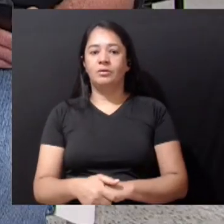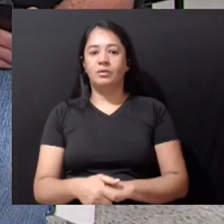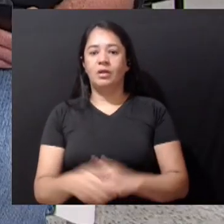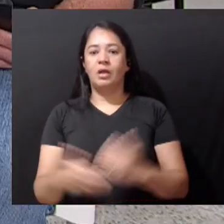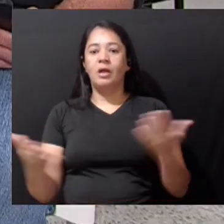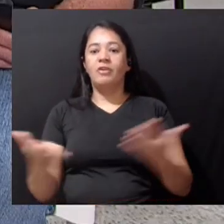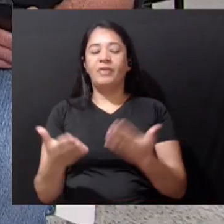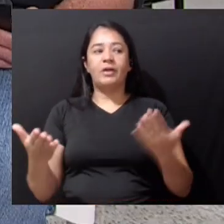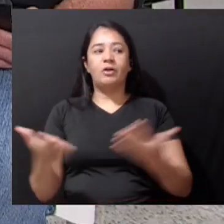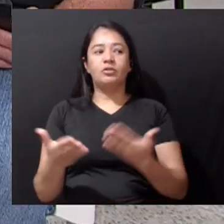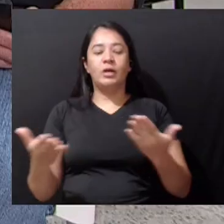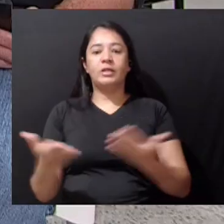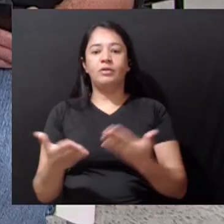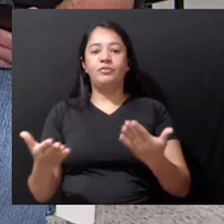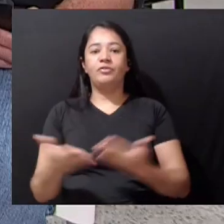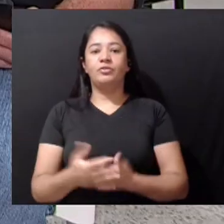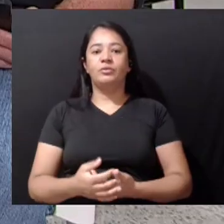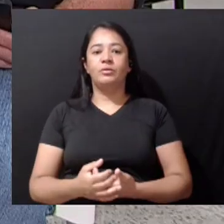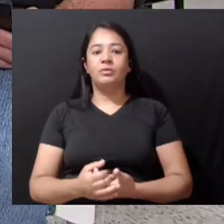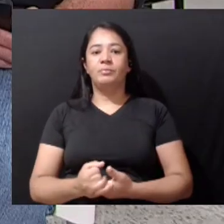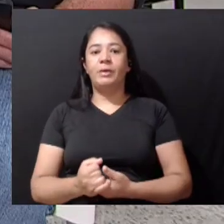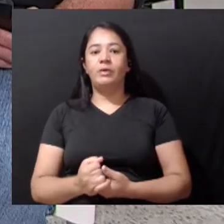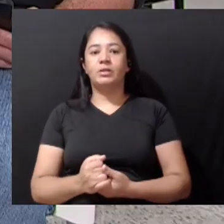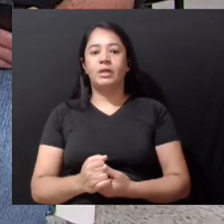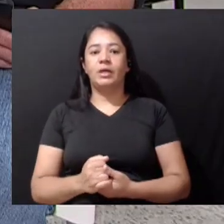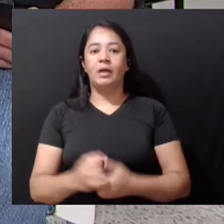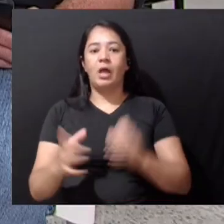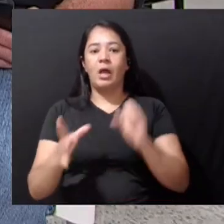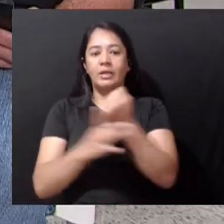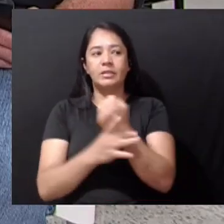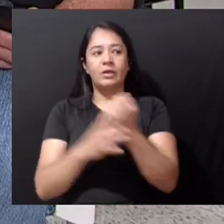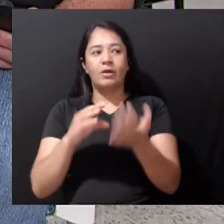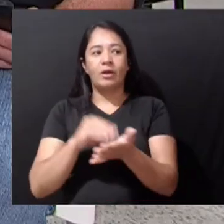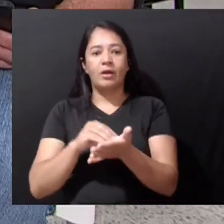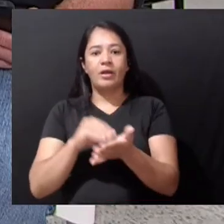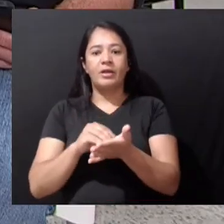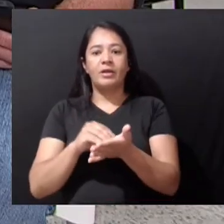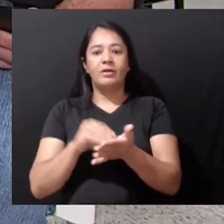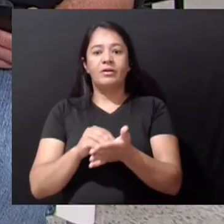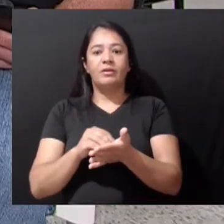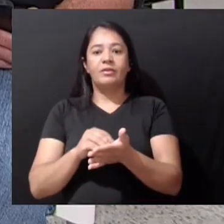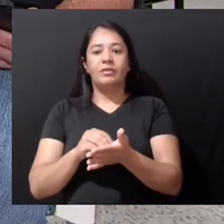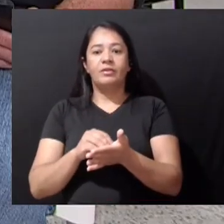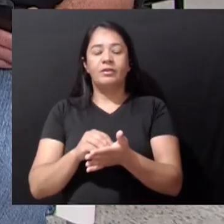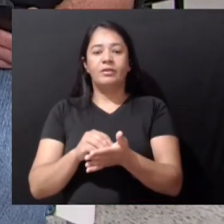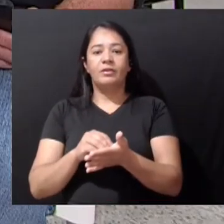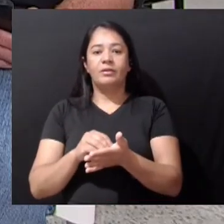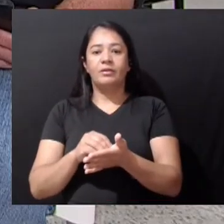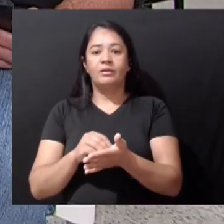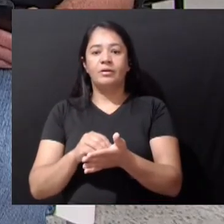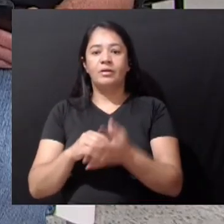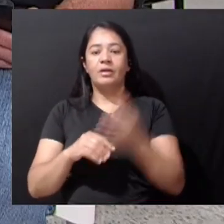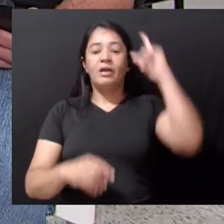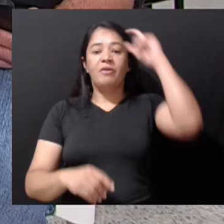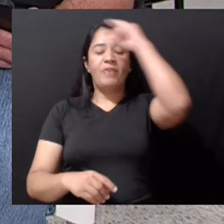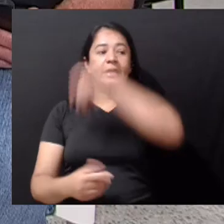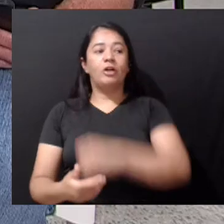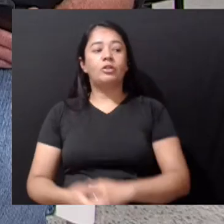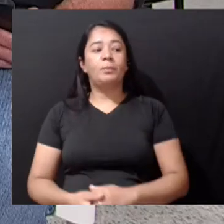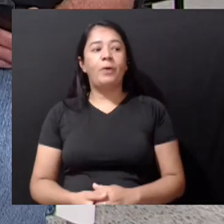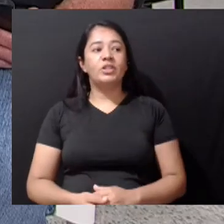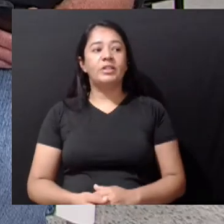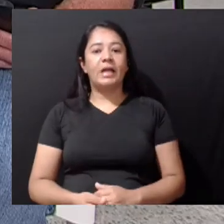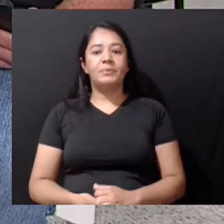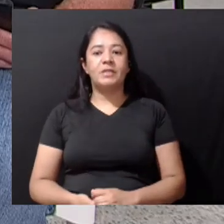a insegurança, com o desconhecido, é tudo muito difícil. Mas os